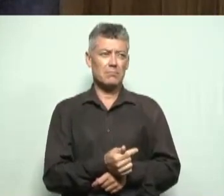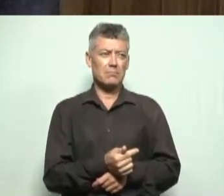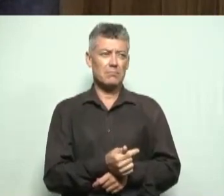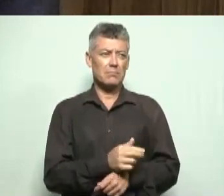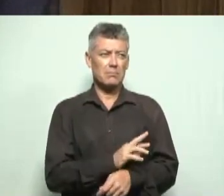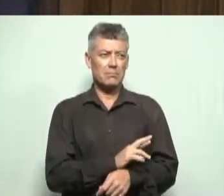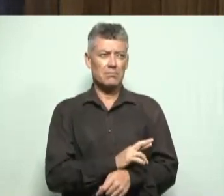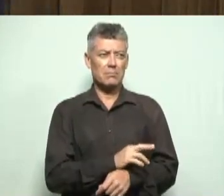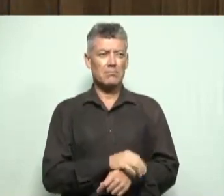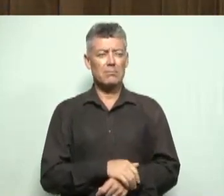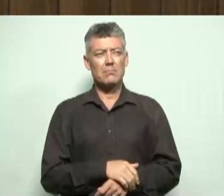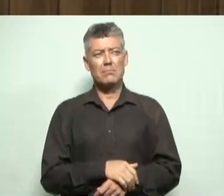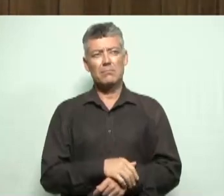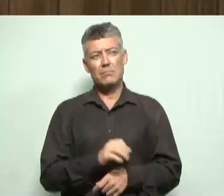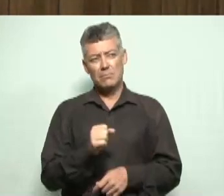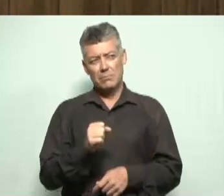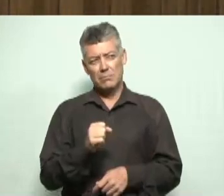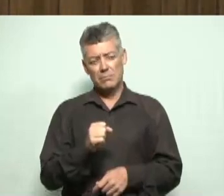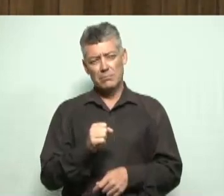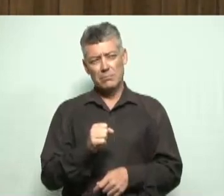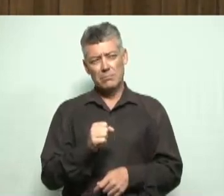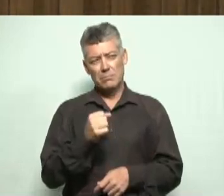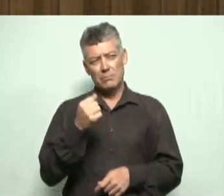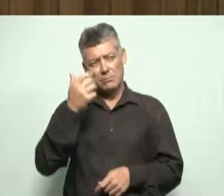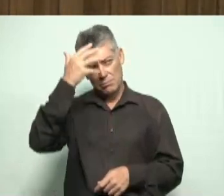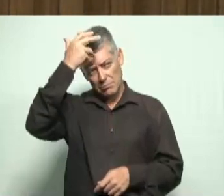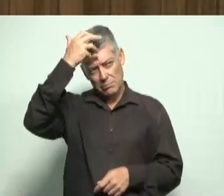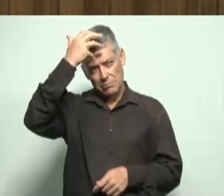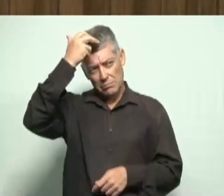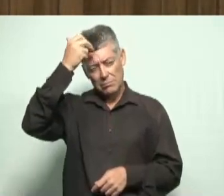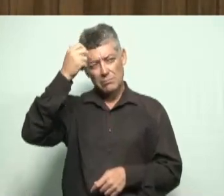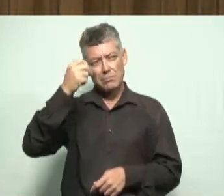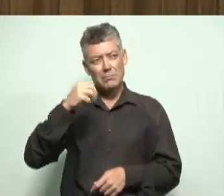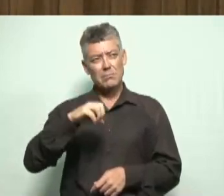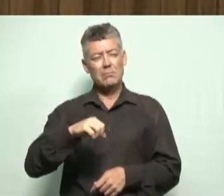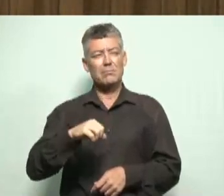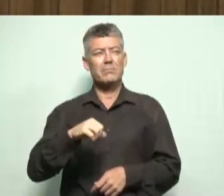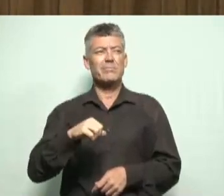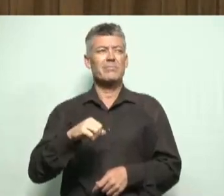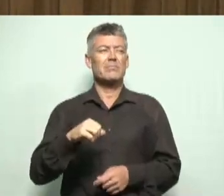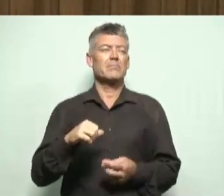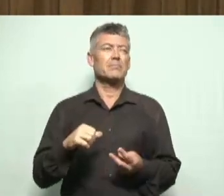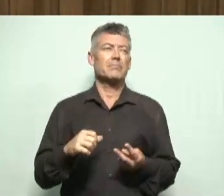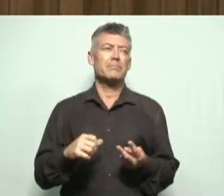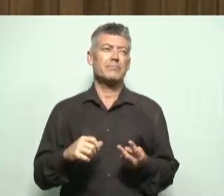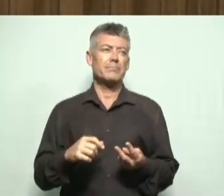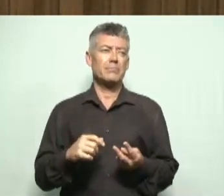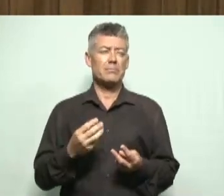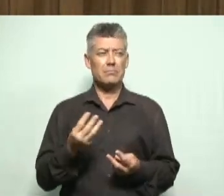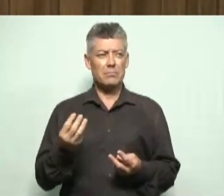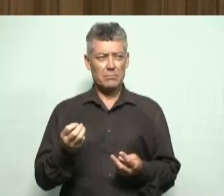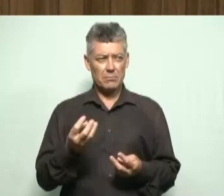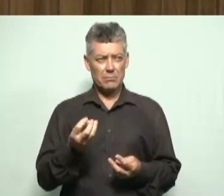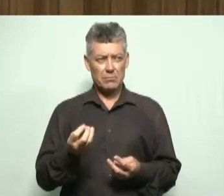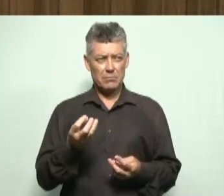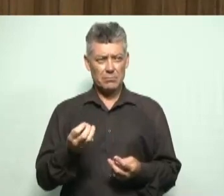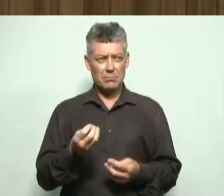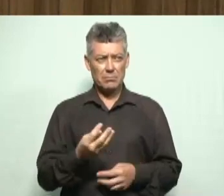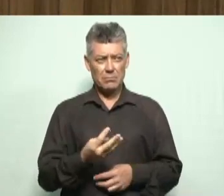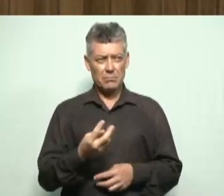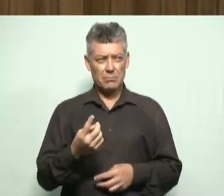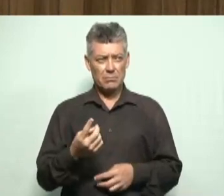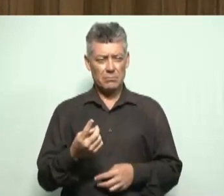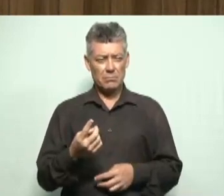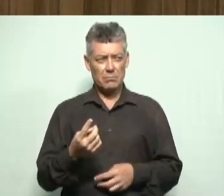Robério. 328, Chagas Catarino. 329, Chagas Catarino. 330, Chagas Catarino.